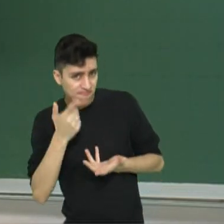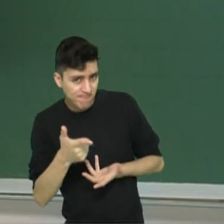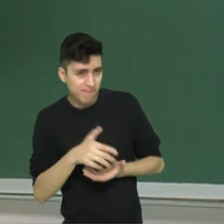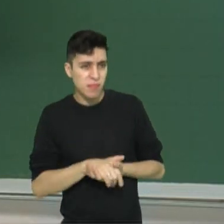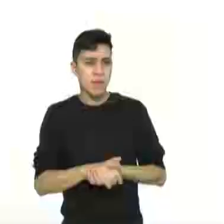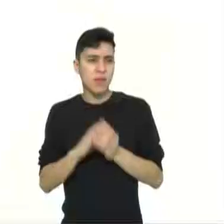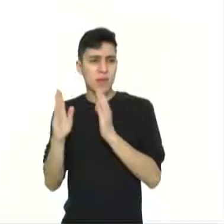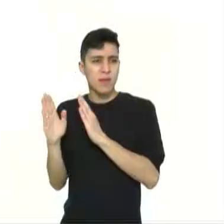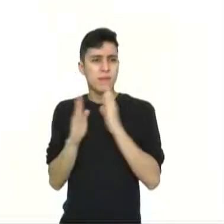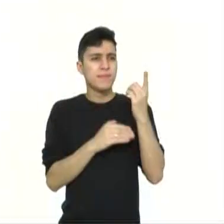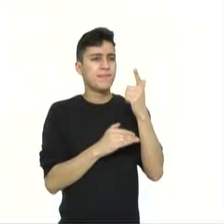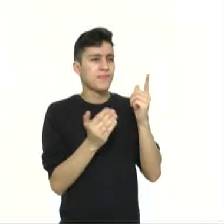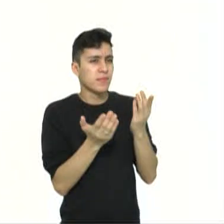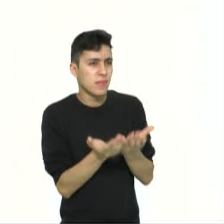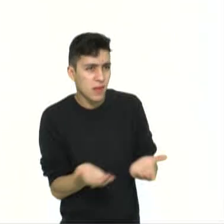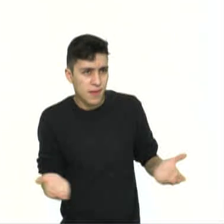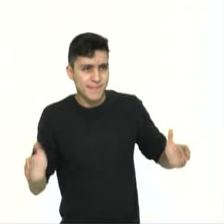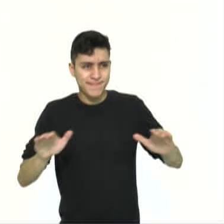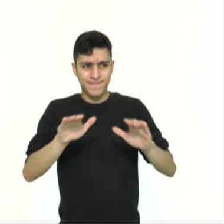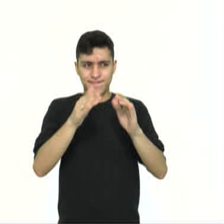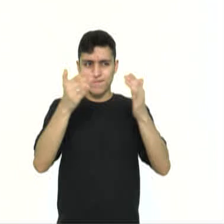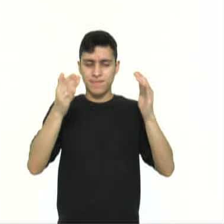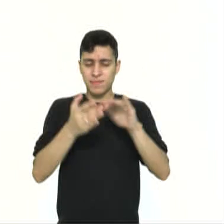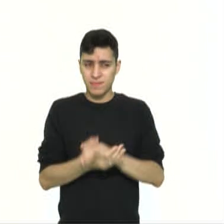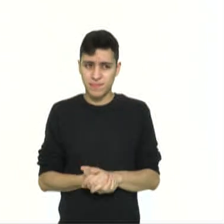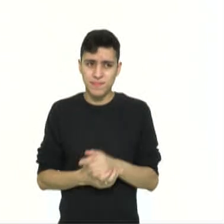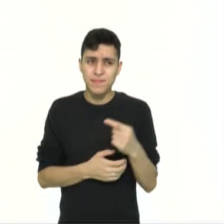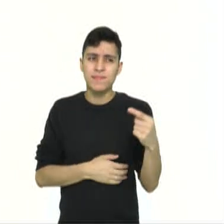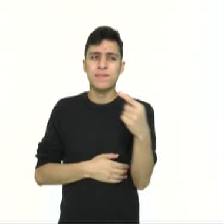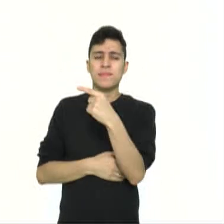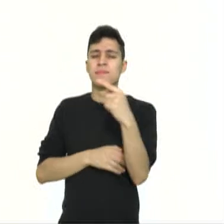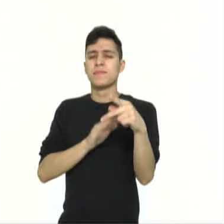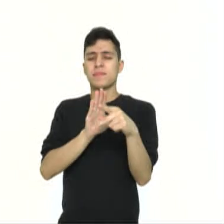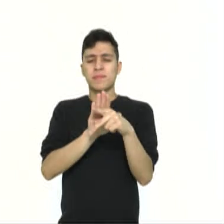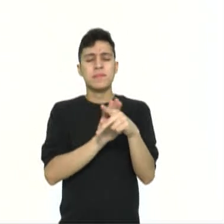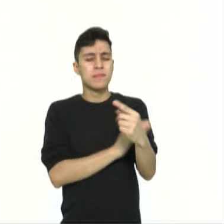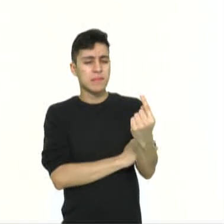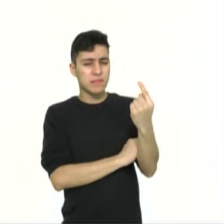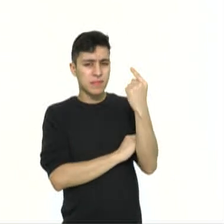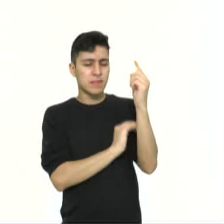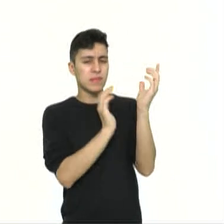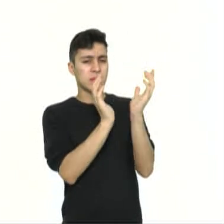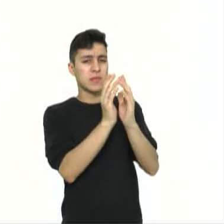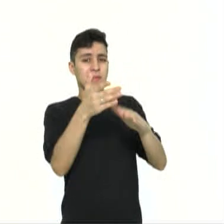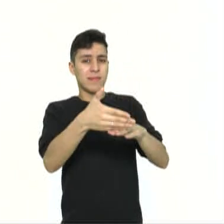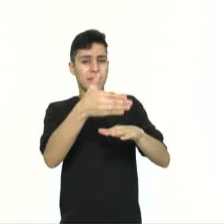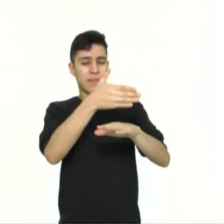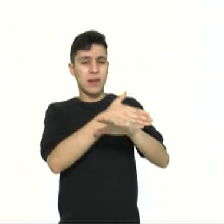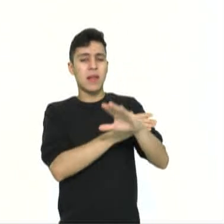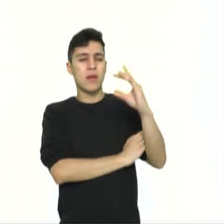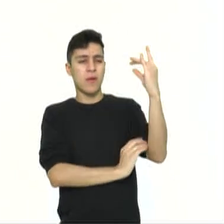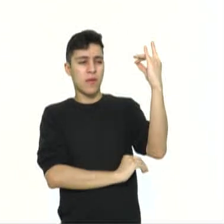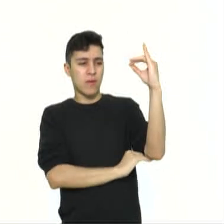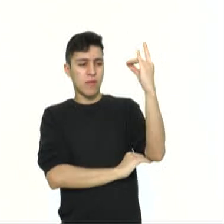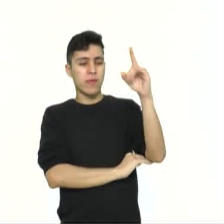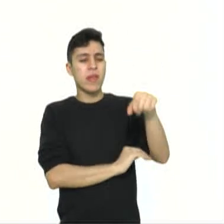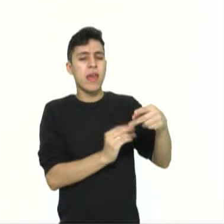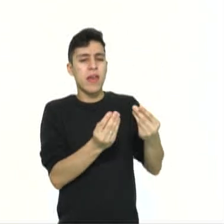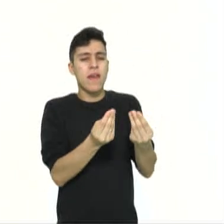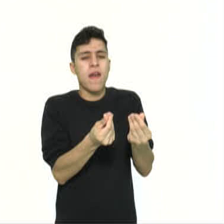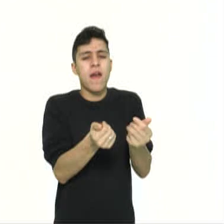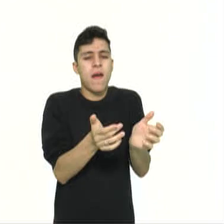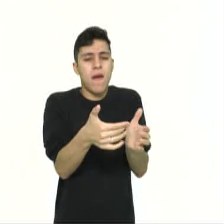instrumento que é o vaso silbador. É um instrumento pré-colombiano feito de argila e imita um